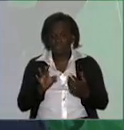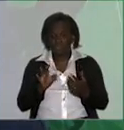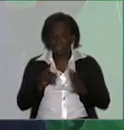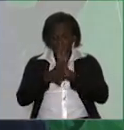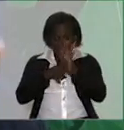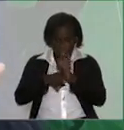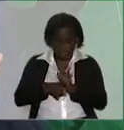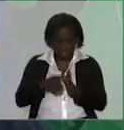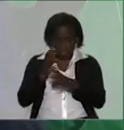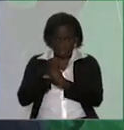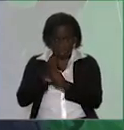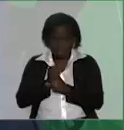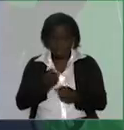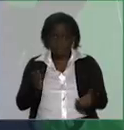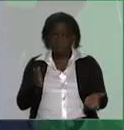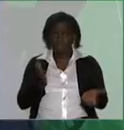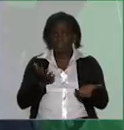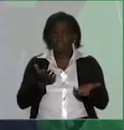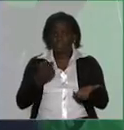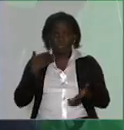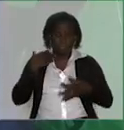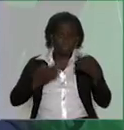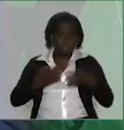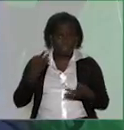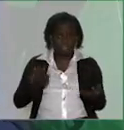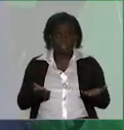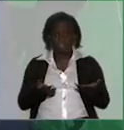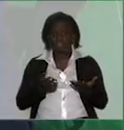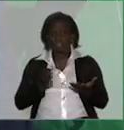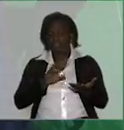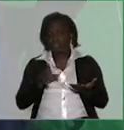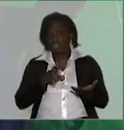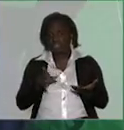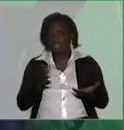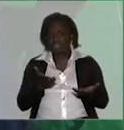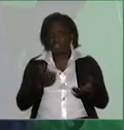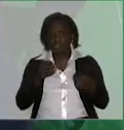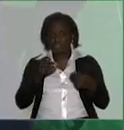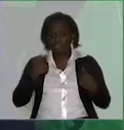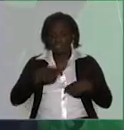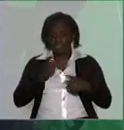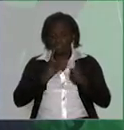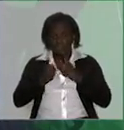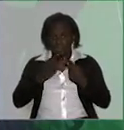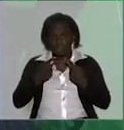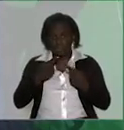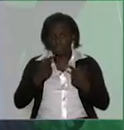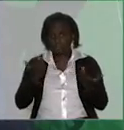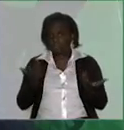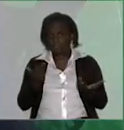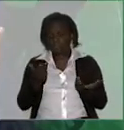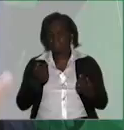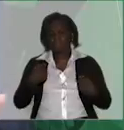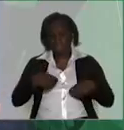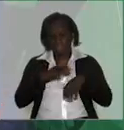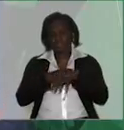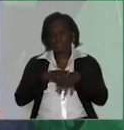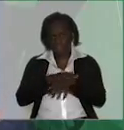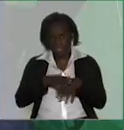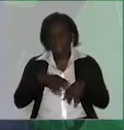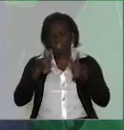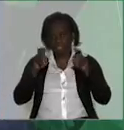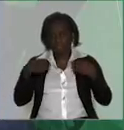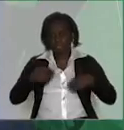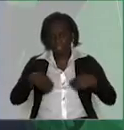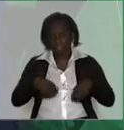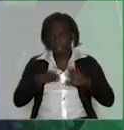de auditoria, não é uma questão judicial, não é uma questão que tenha que se discutir esse tipo de coisa. É claro que a gente tem que tratar esse